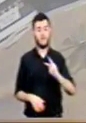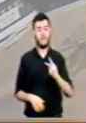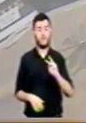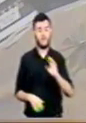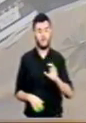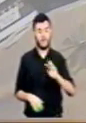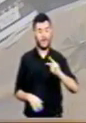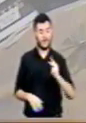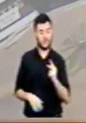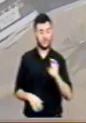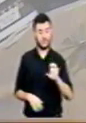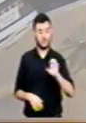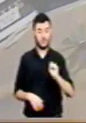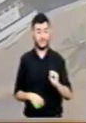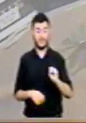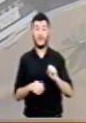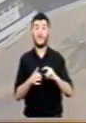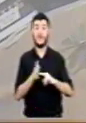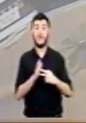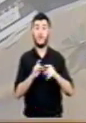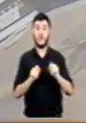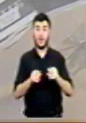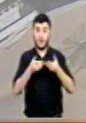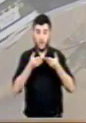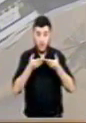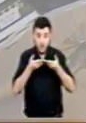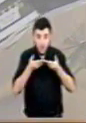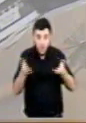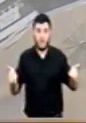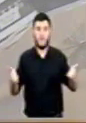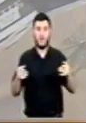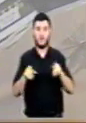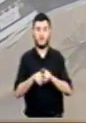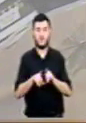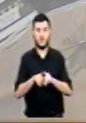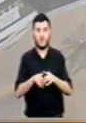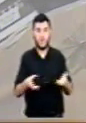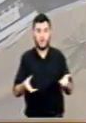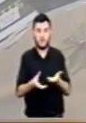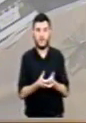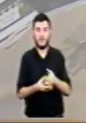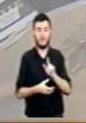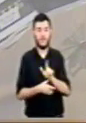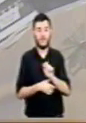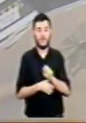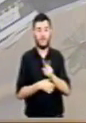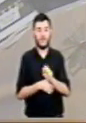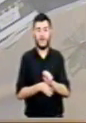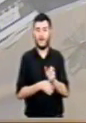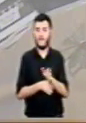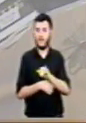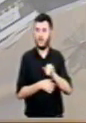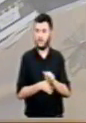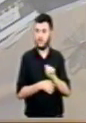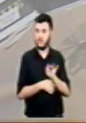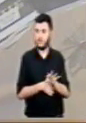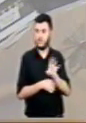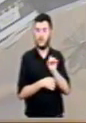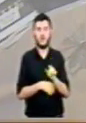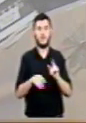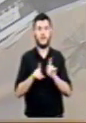aspas, Operação Lava Jato. Na ocasião, diz a inicial, eram apuradas supostas